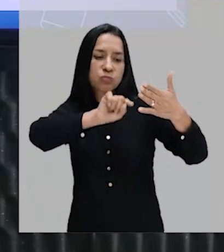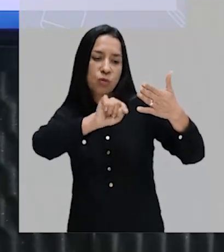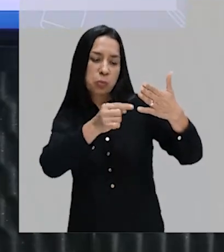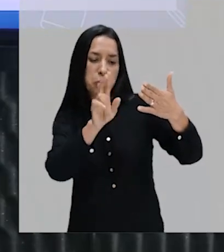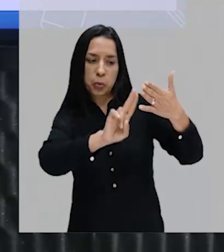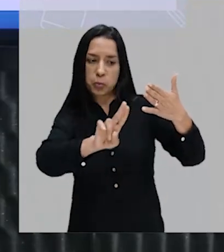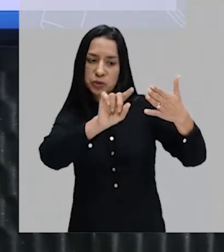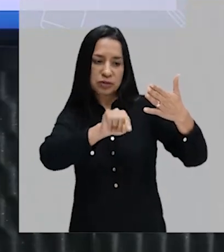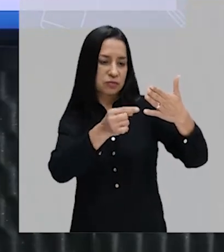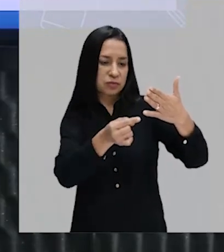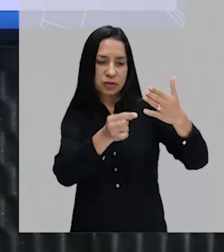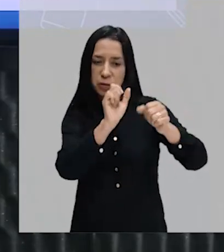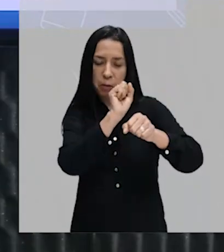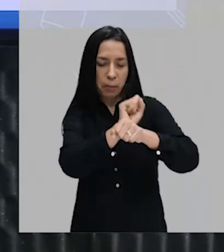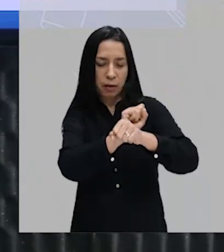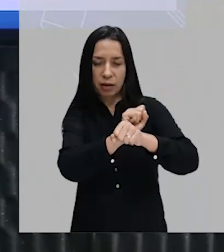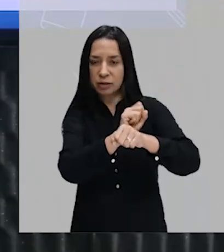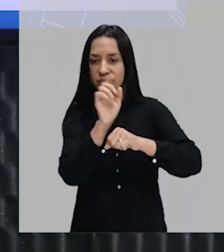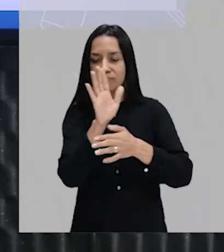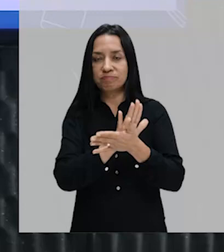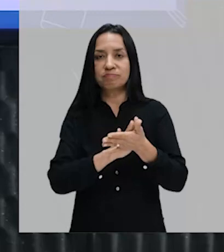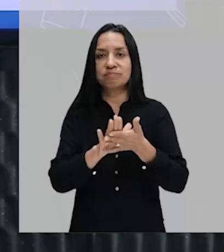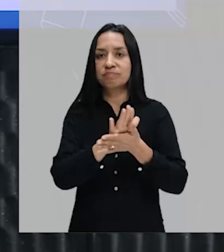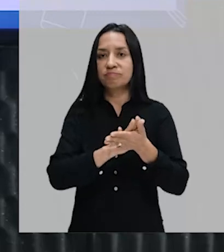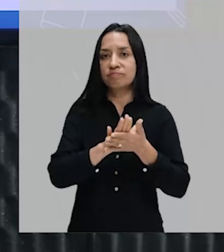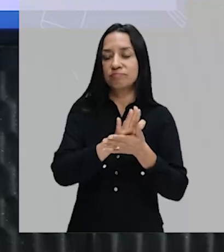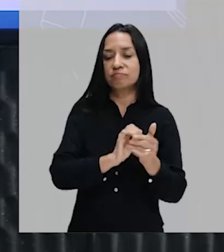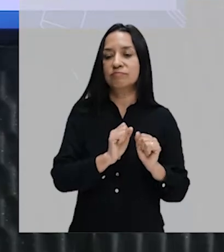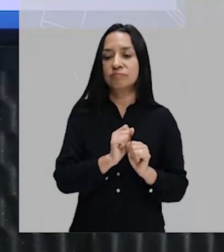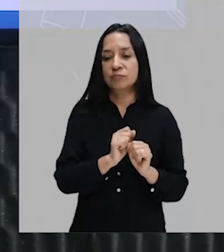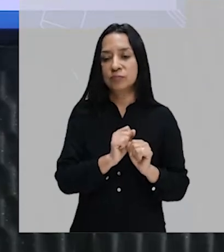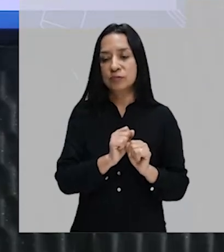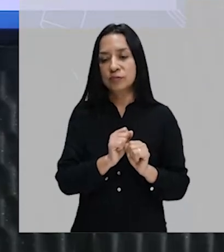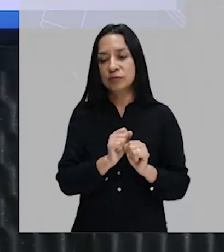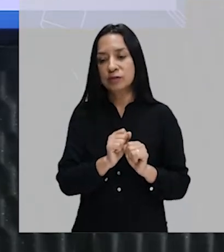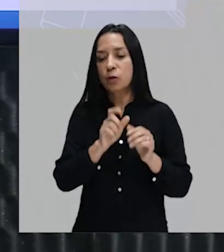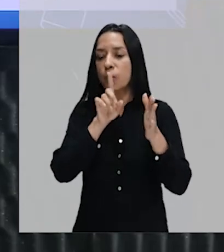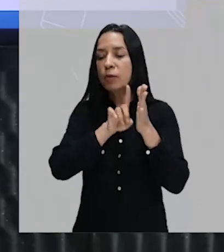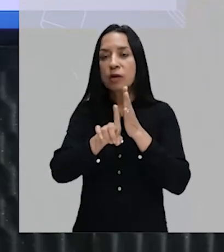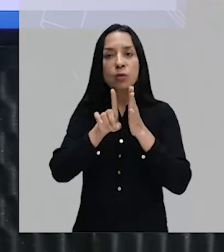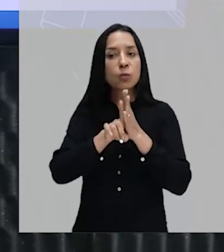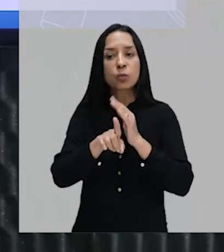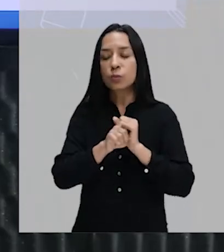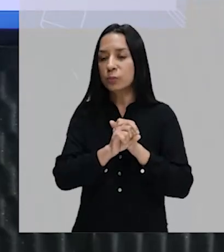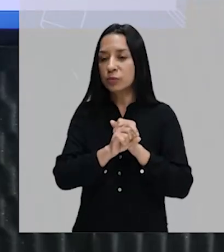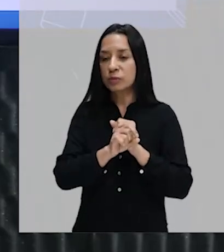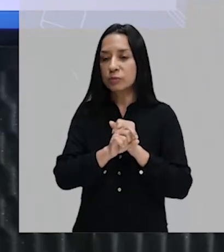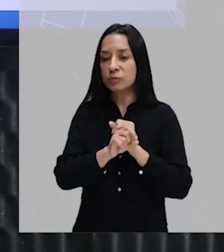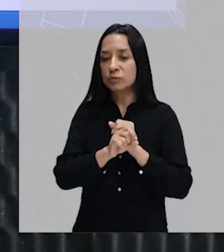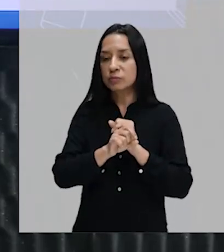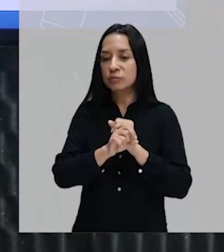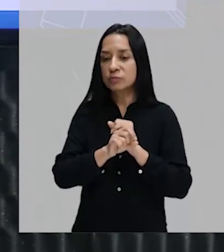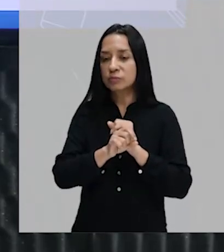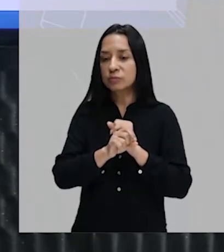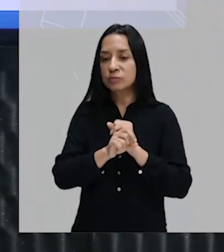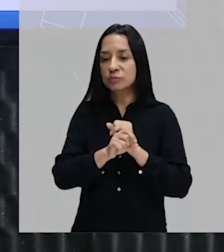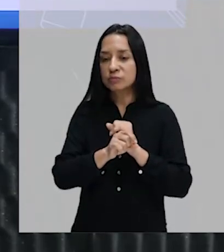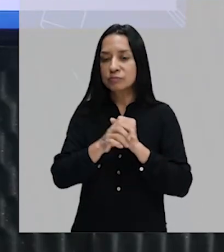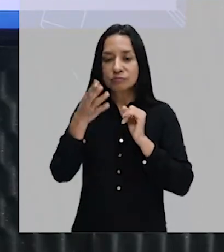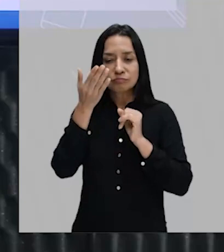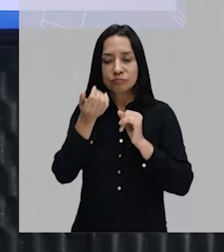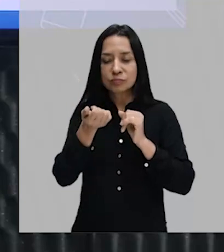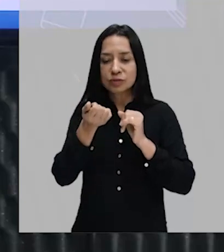numa vírgula, você não dá aquela paradinha no ponto e vírgula, você não pergunta, não passa por cima do ponto de